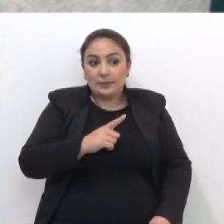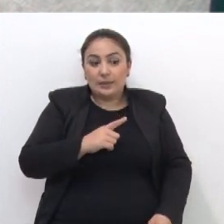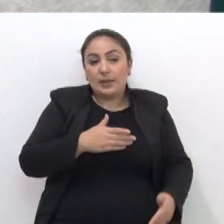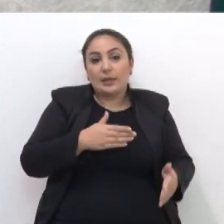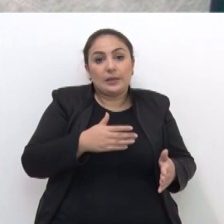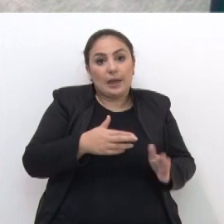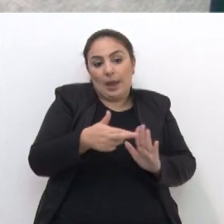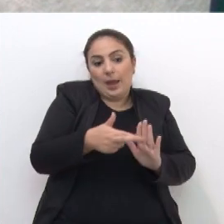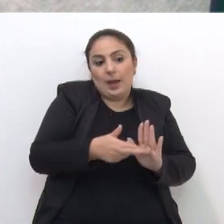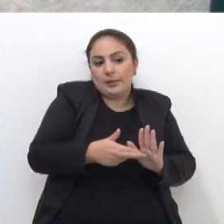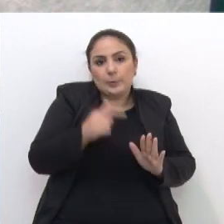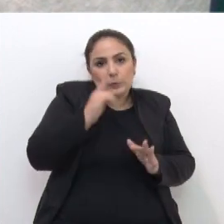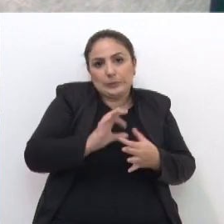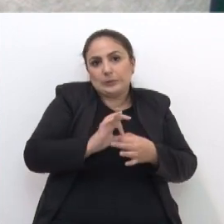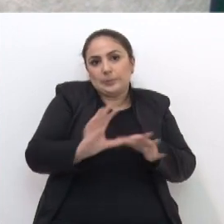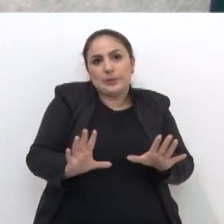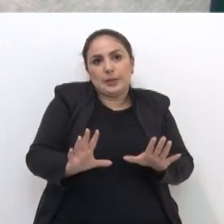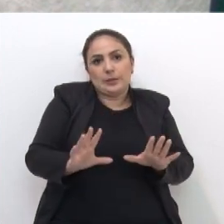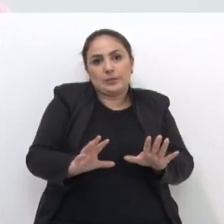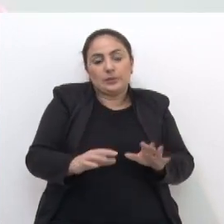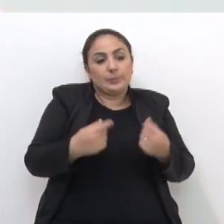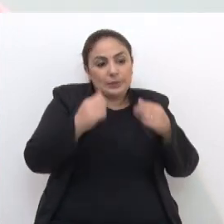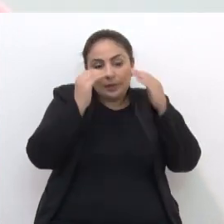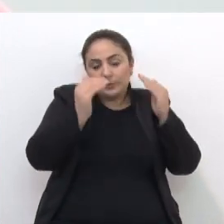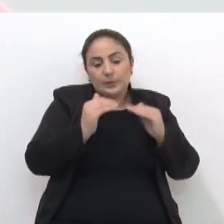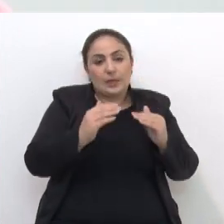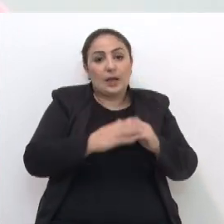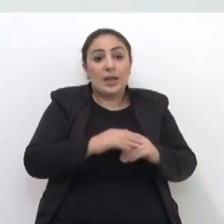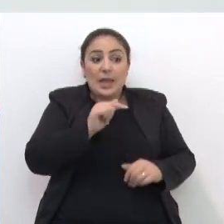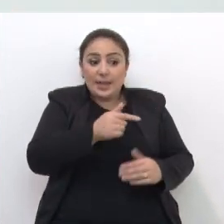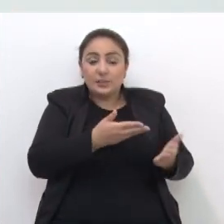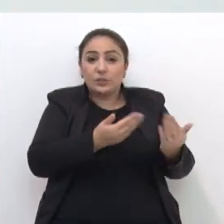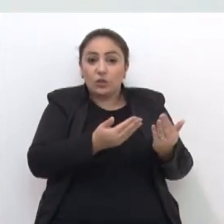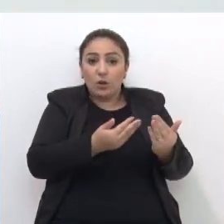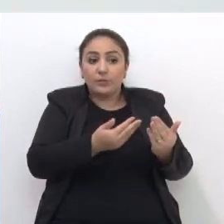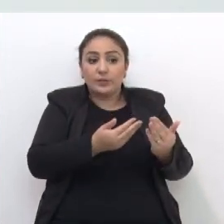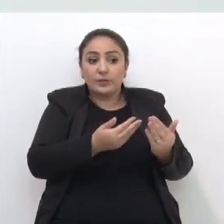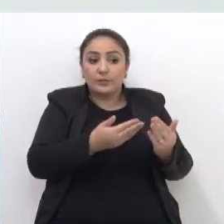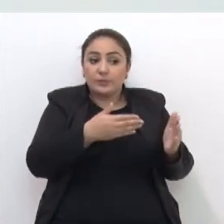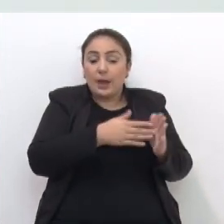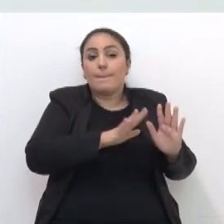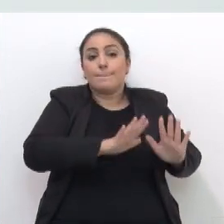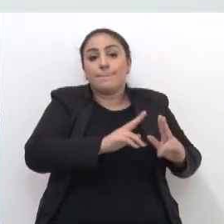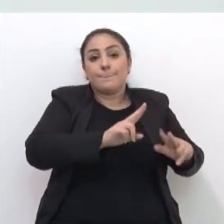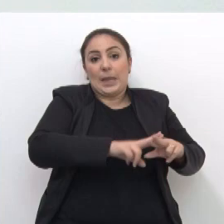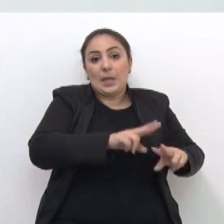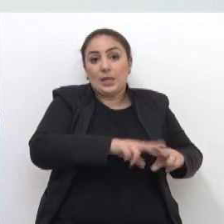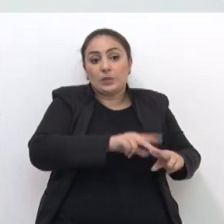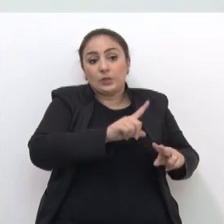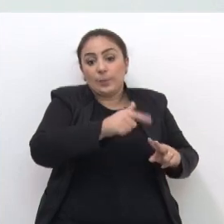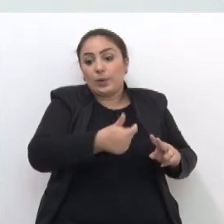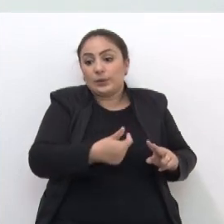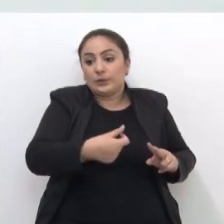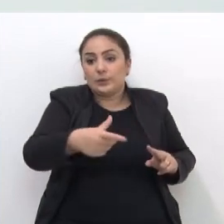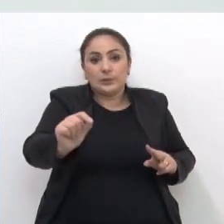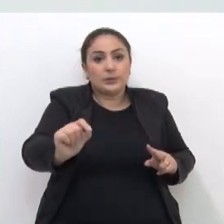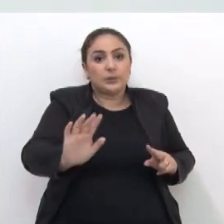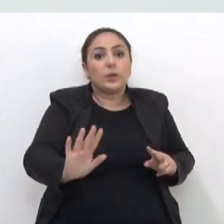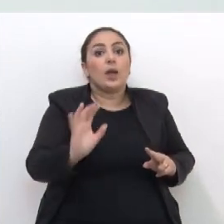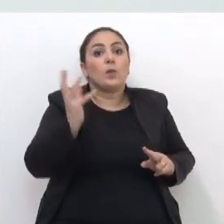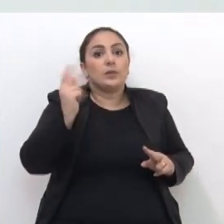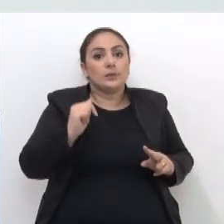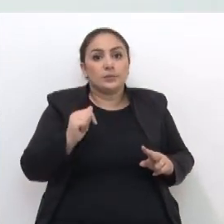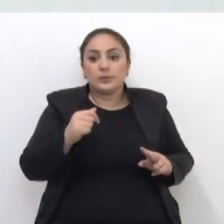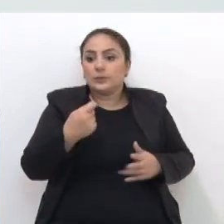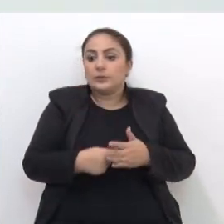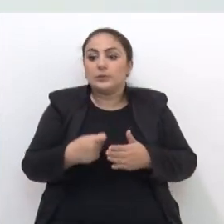de liberdade, por exemplo, sendo cumprida. Na grande maioria das vezes, esse jovem vai cumprir a sua medida, vai sair e